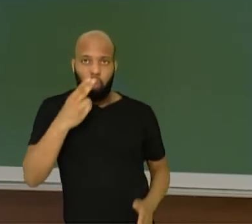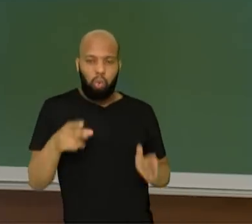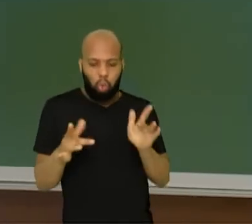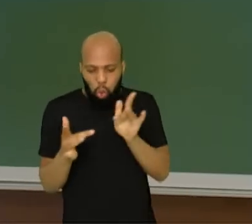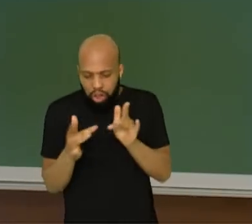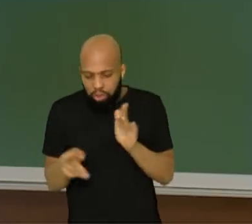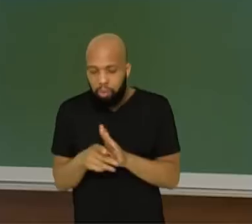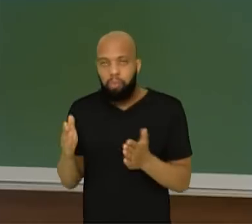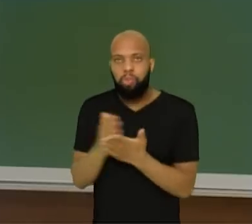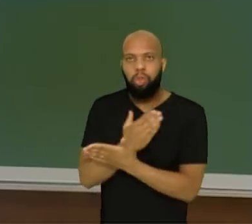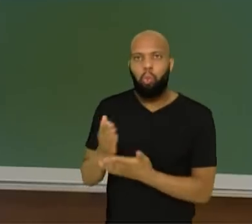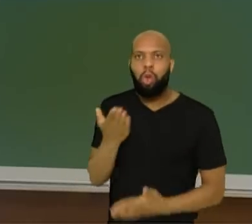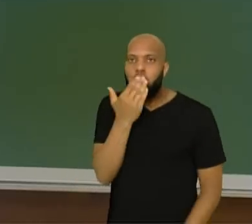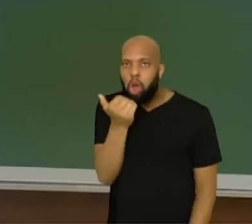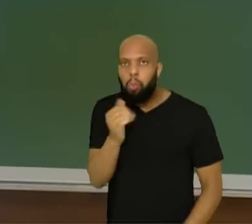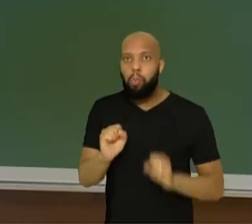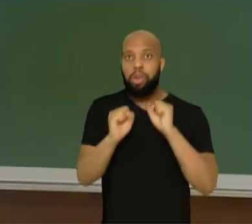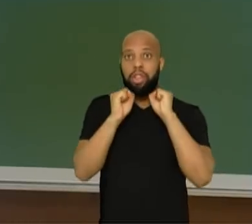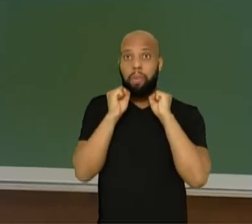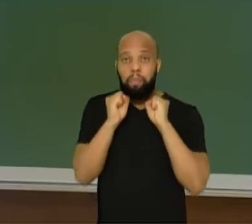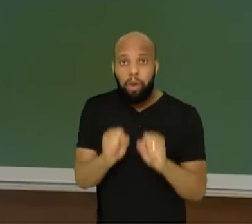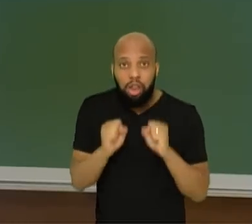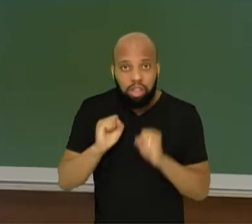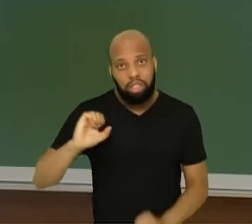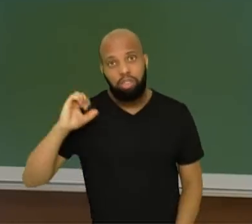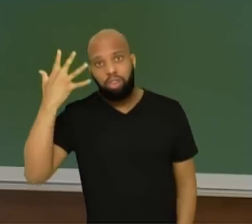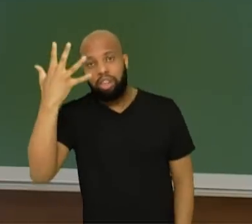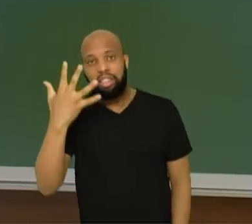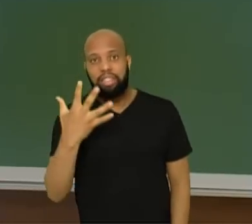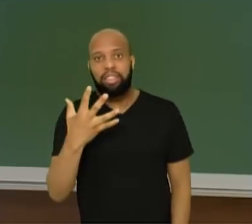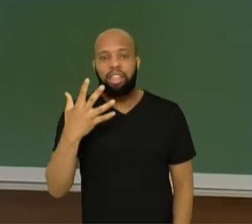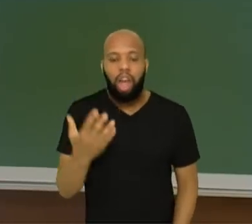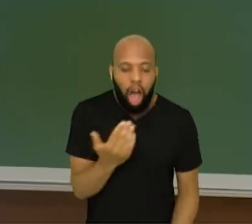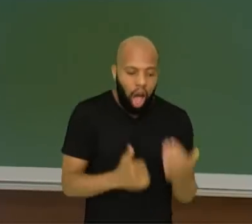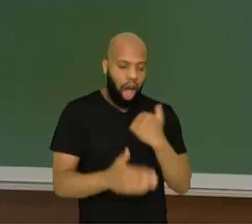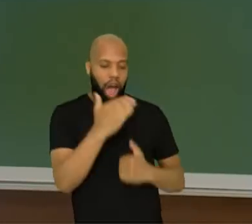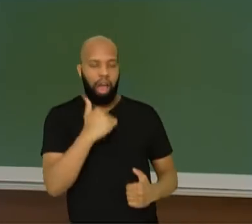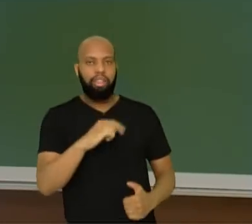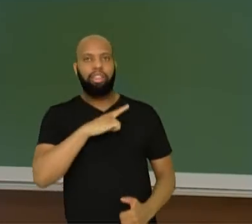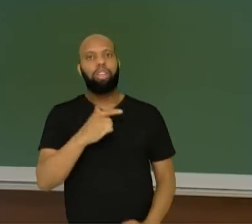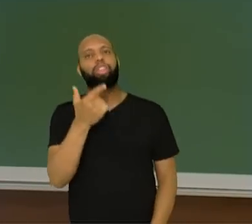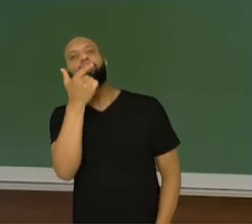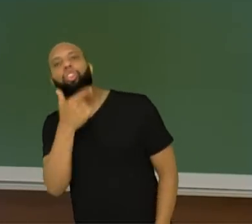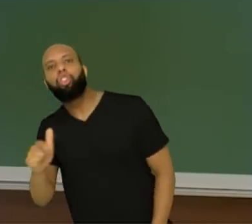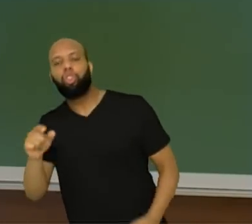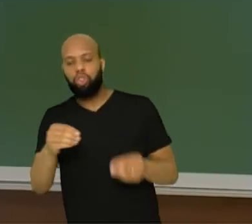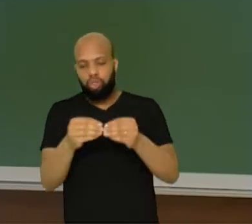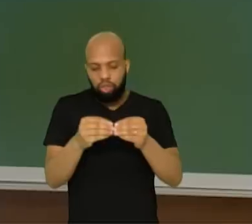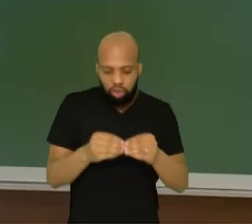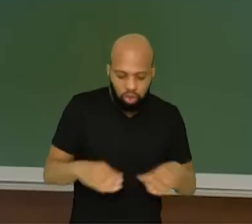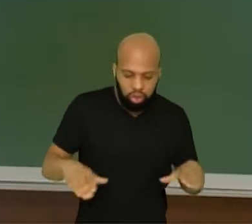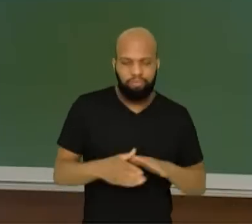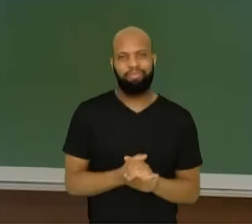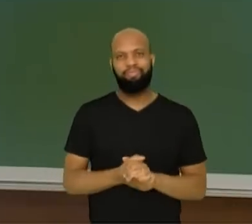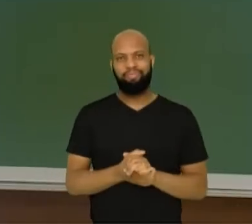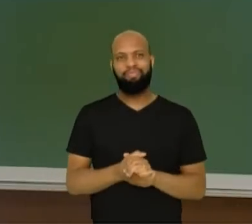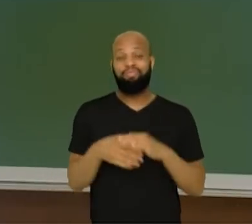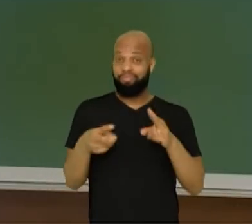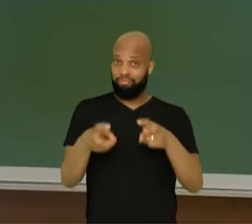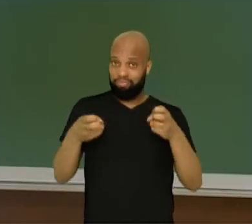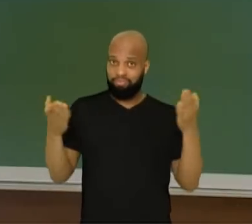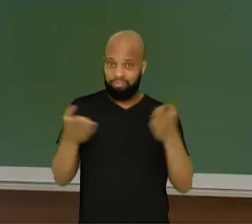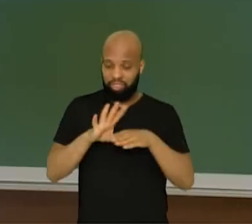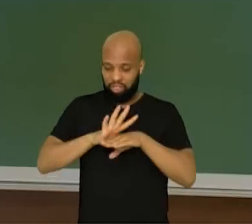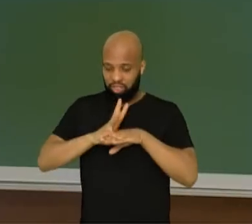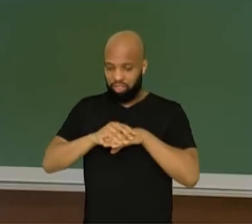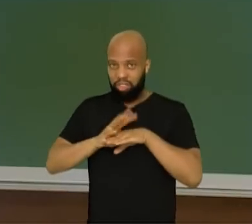algum alimento, pode ser que na ingestão vamos ingerir novamente os ovos. Percebam que nessa